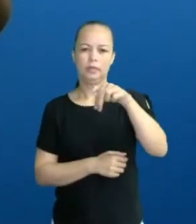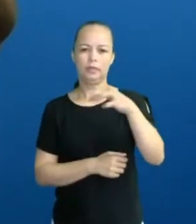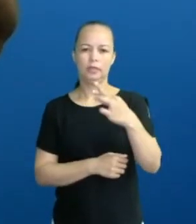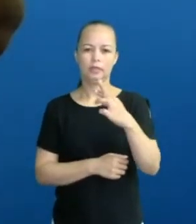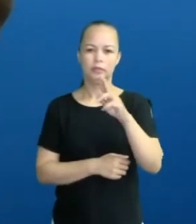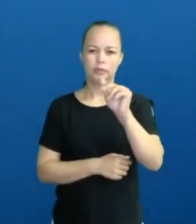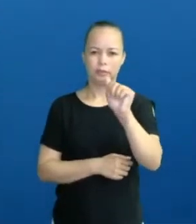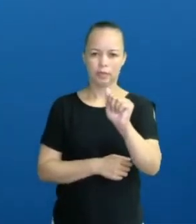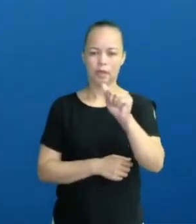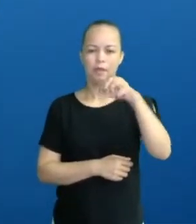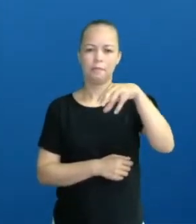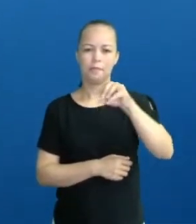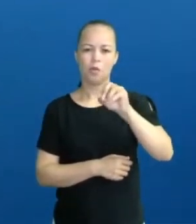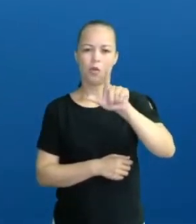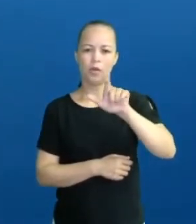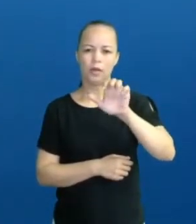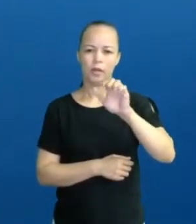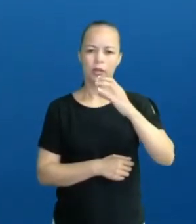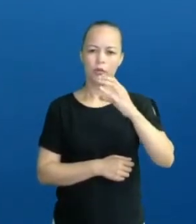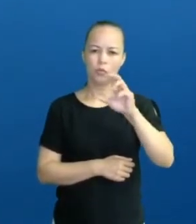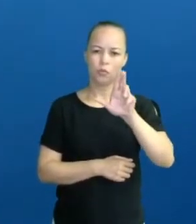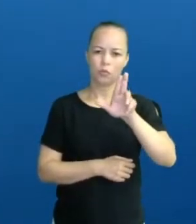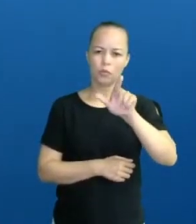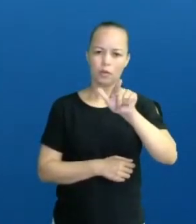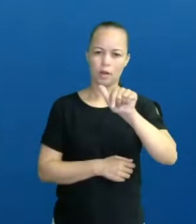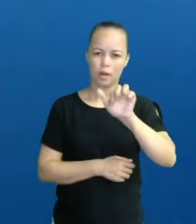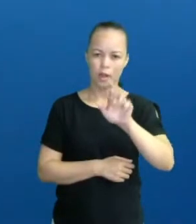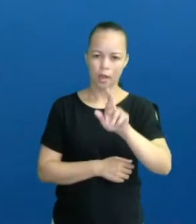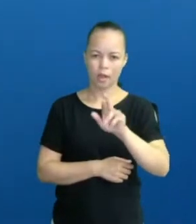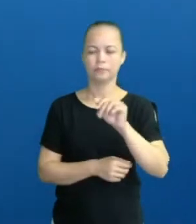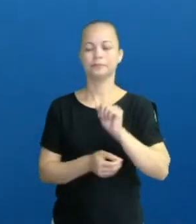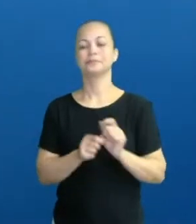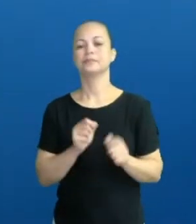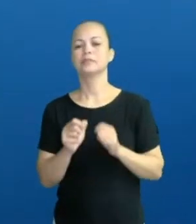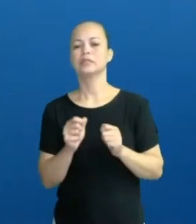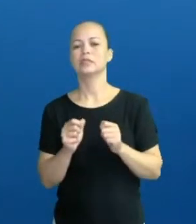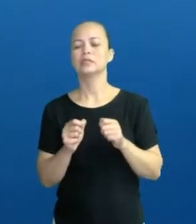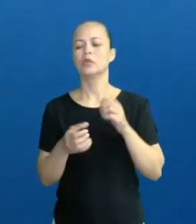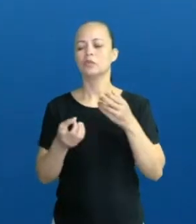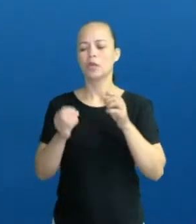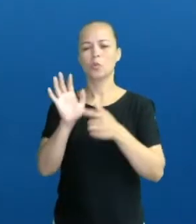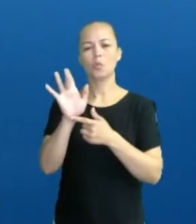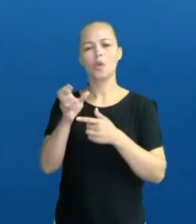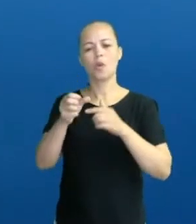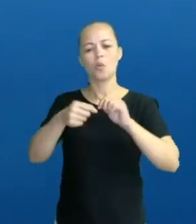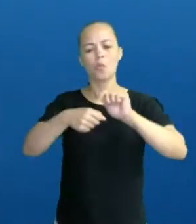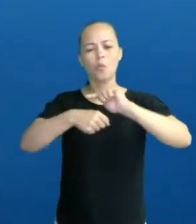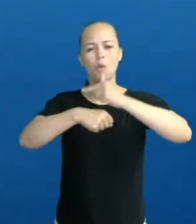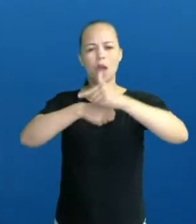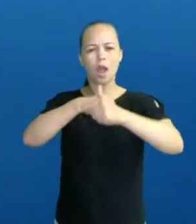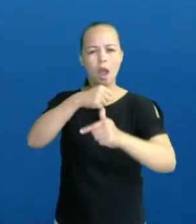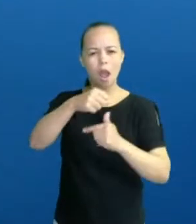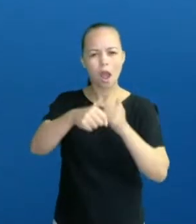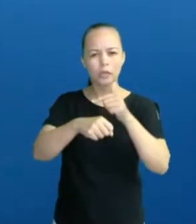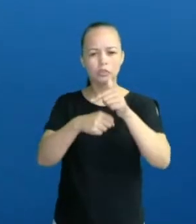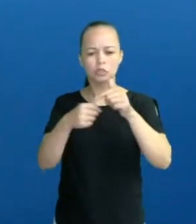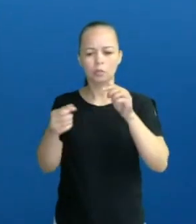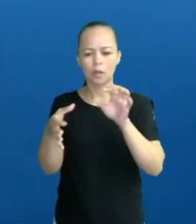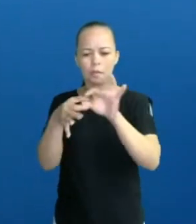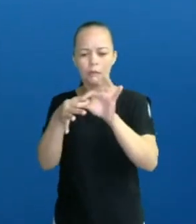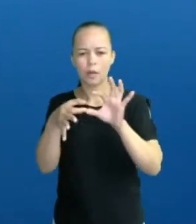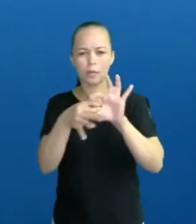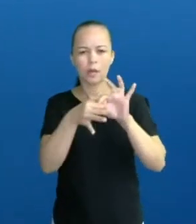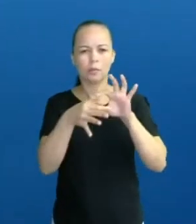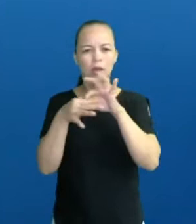intramolecular. Agora imagina que se eu tenho lá também a minha mãozinha representando um átomo. Agora só que esses átomos eles estão se ligando através de força, através